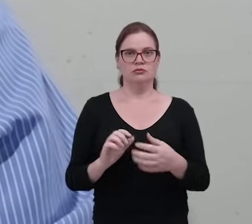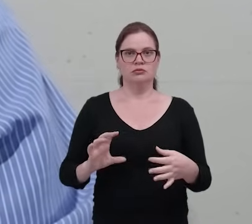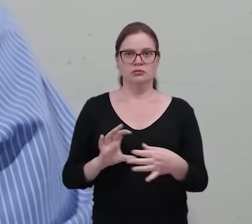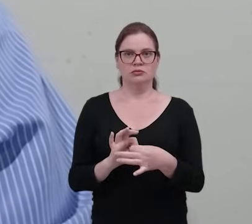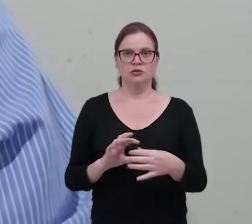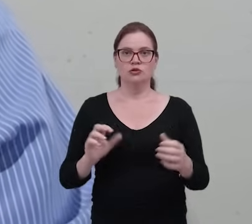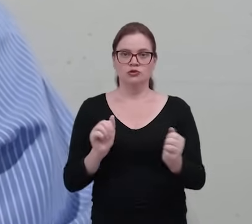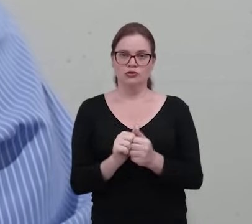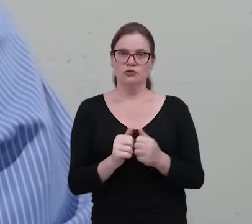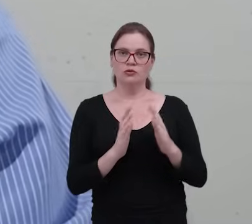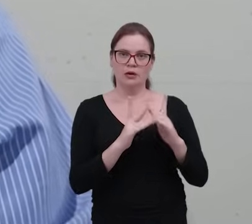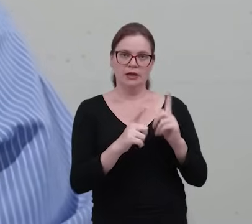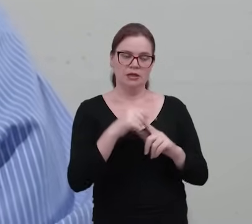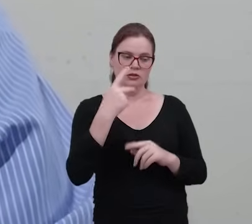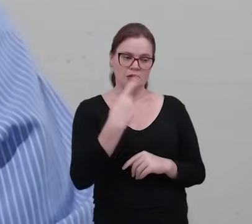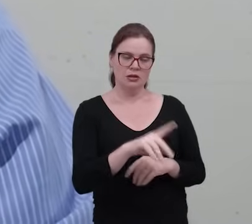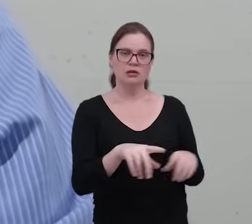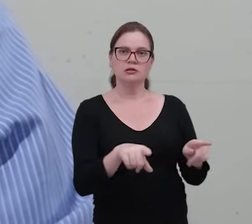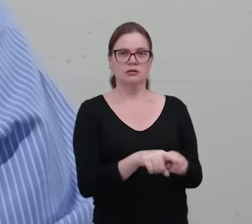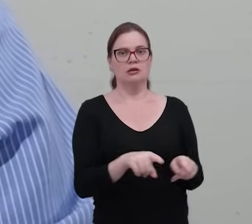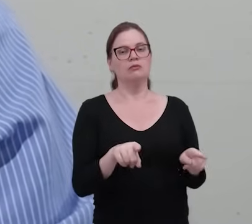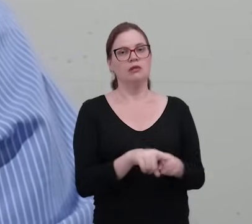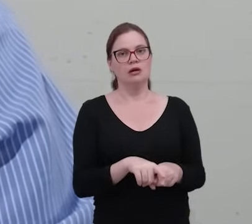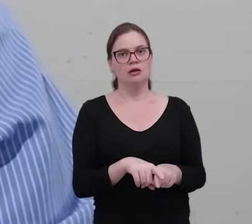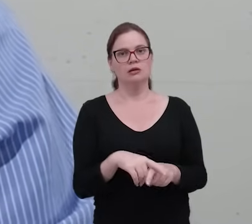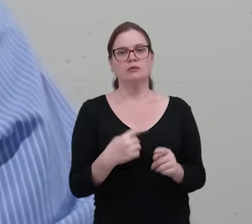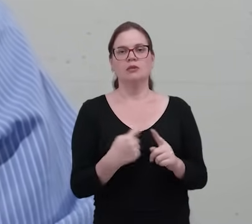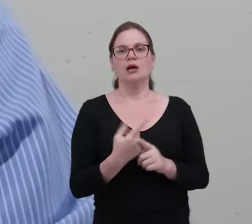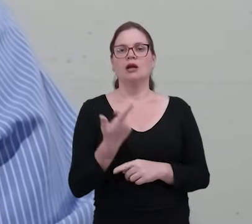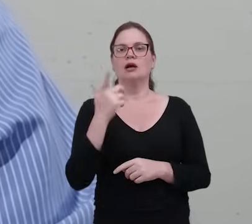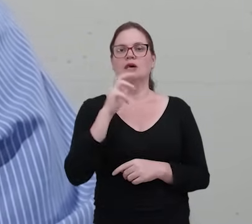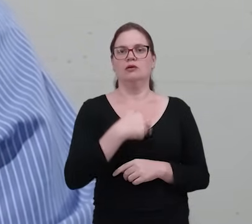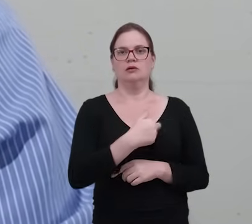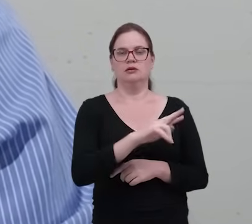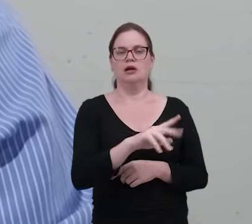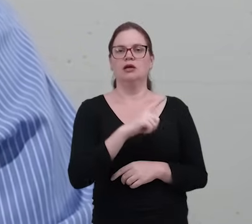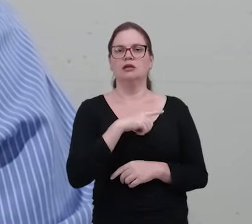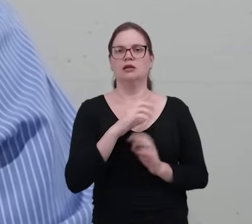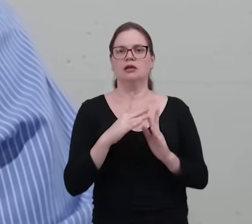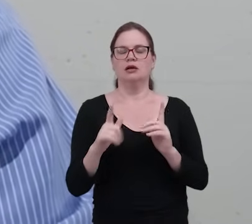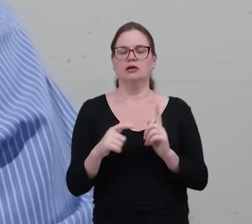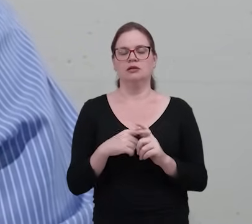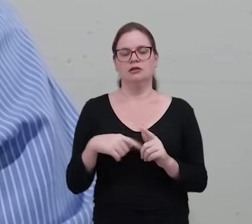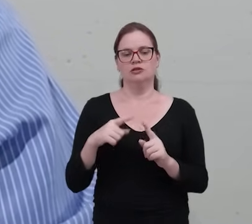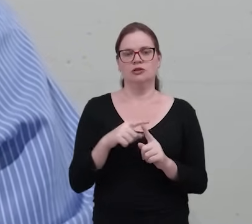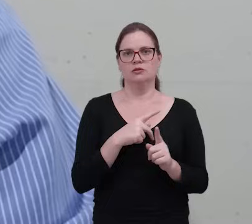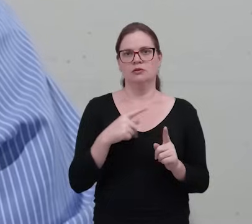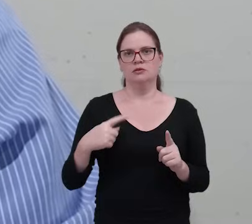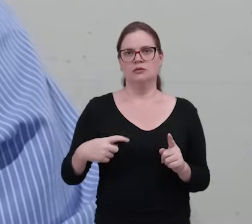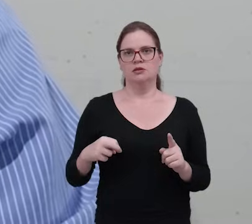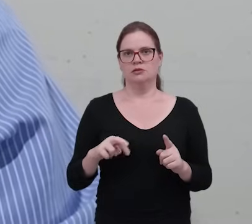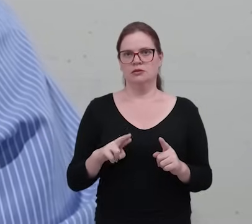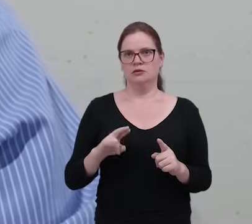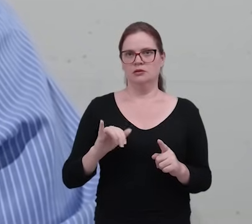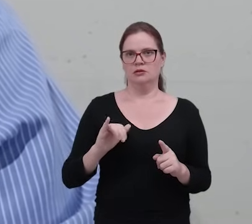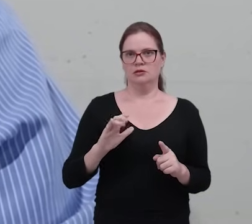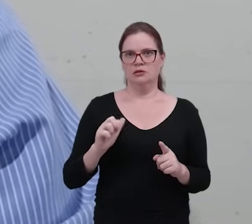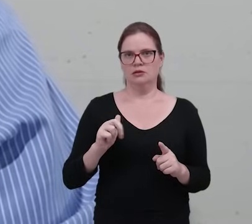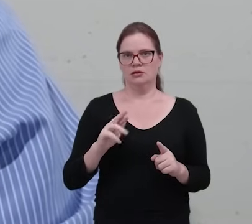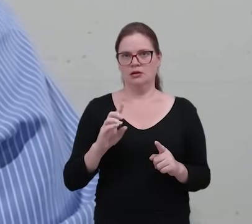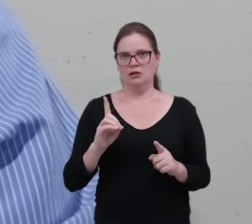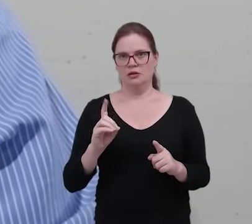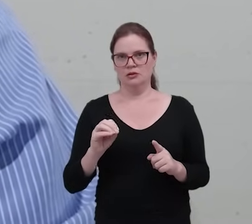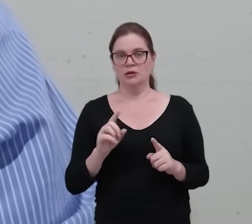igreja, eles e os seus rebanhos. Então nós temos a igreja do pastor Ricardo, que fica